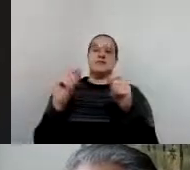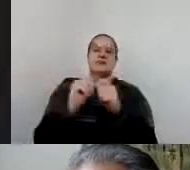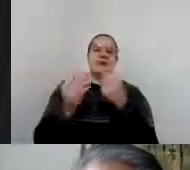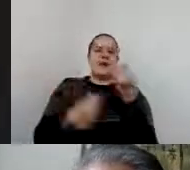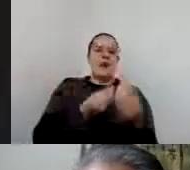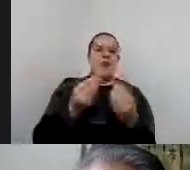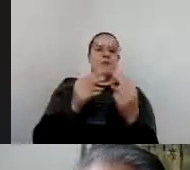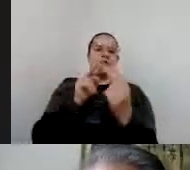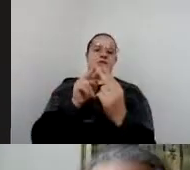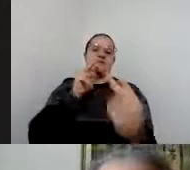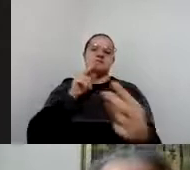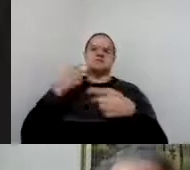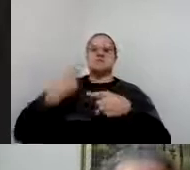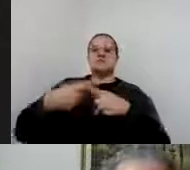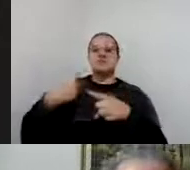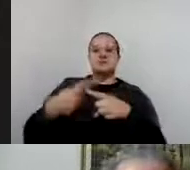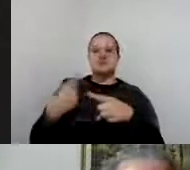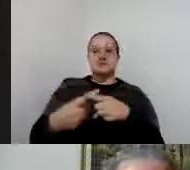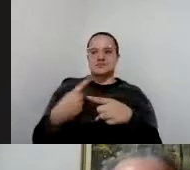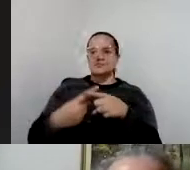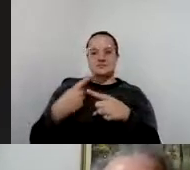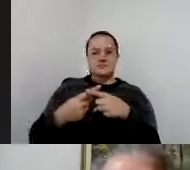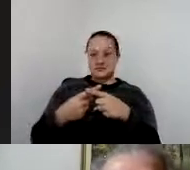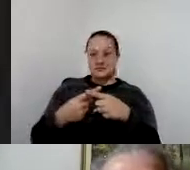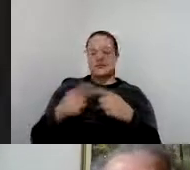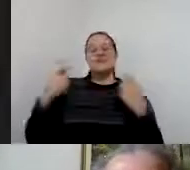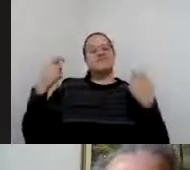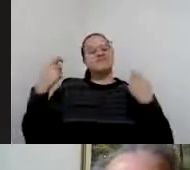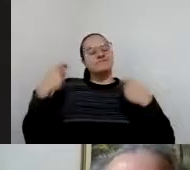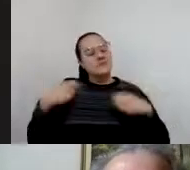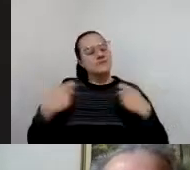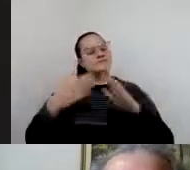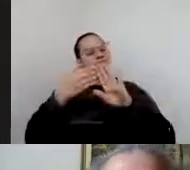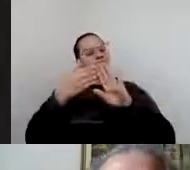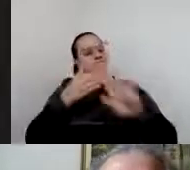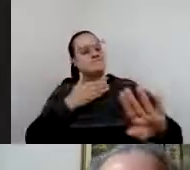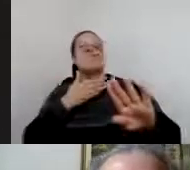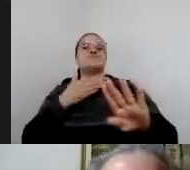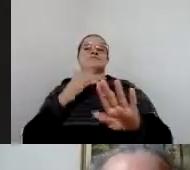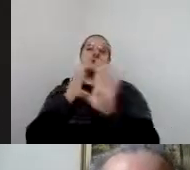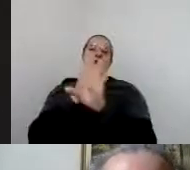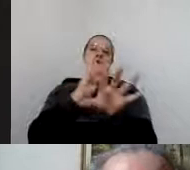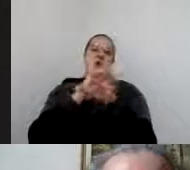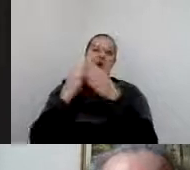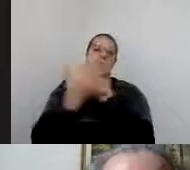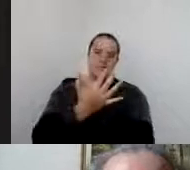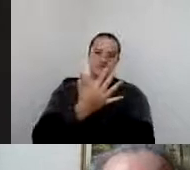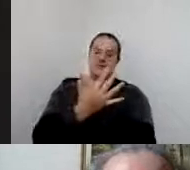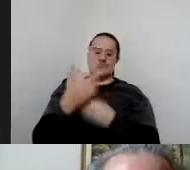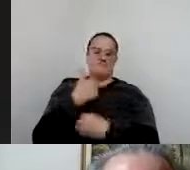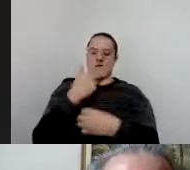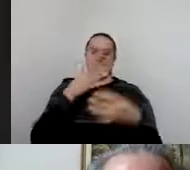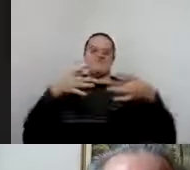a óbvia necessidade de manutenção do distanciamento social. Então, e